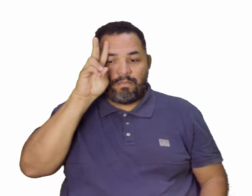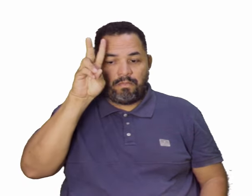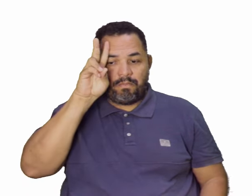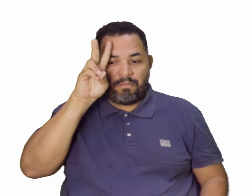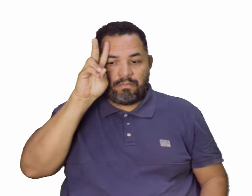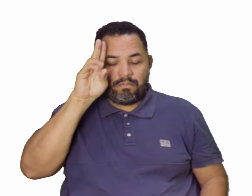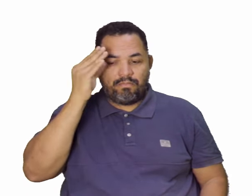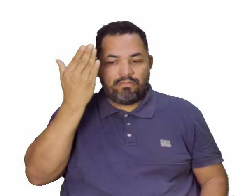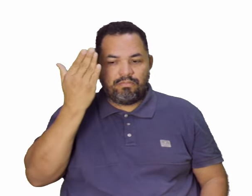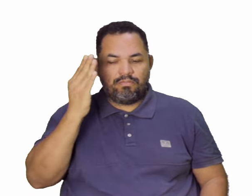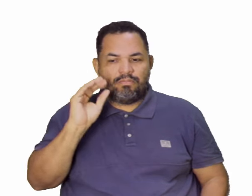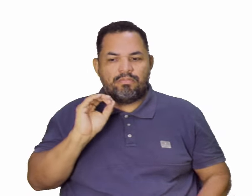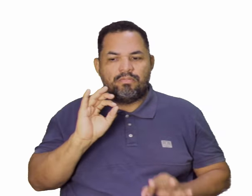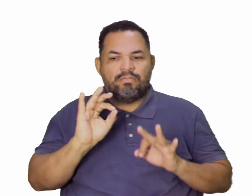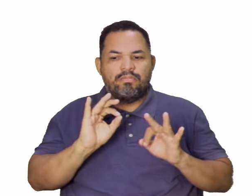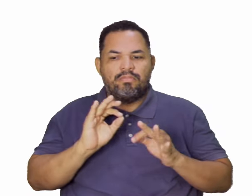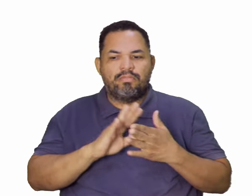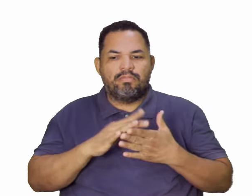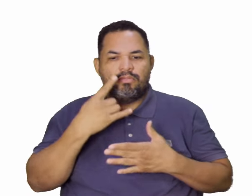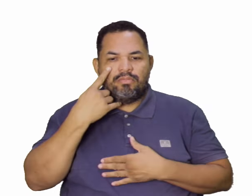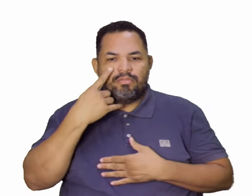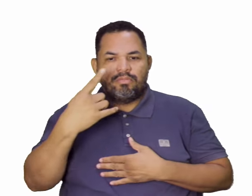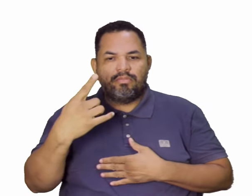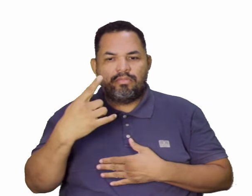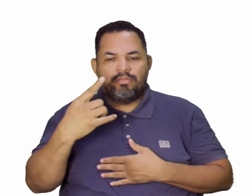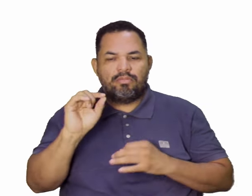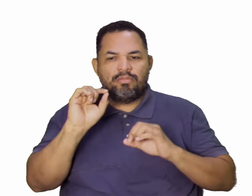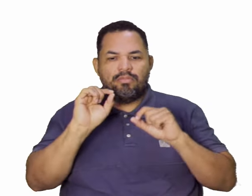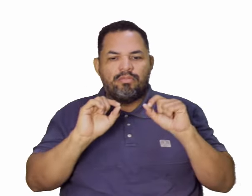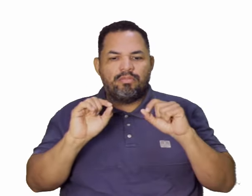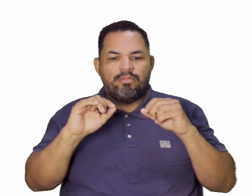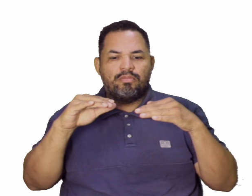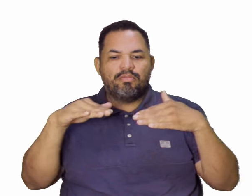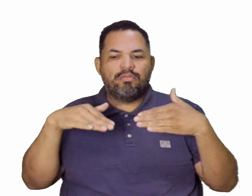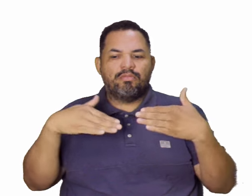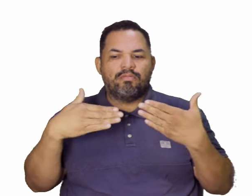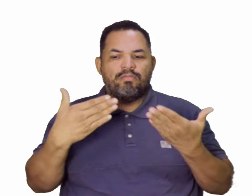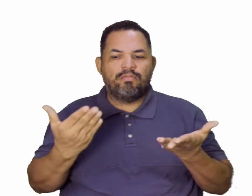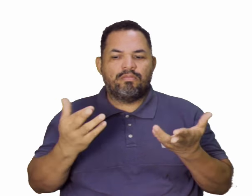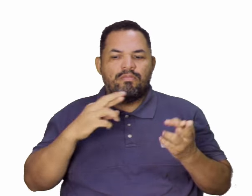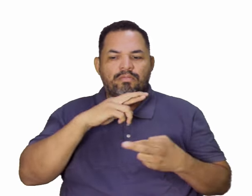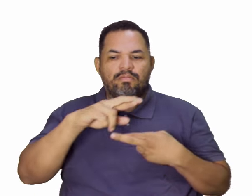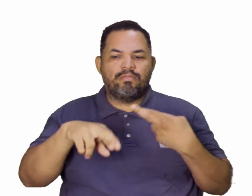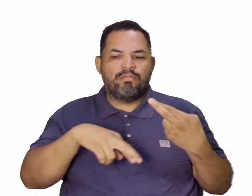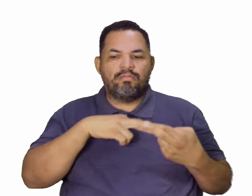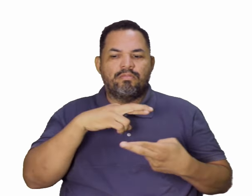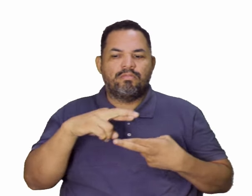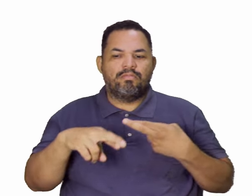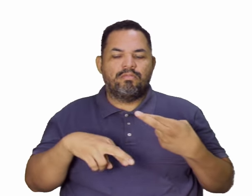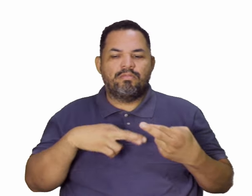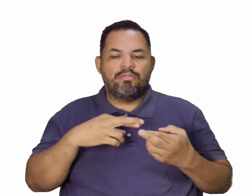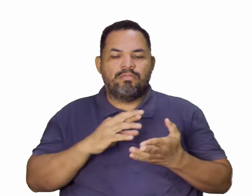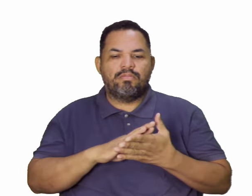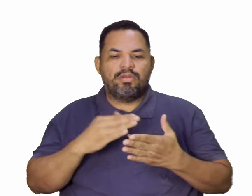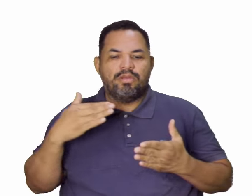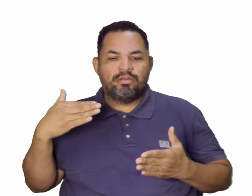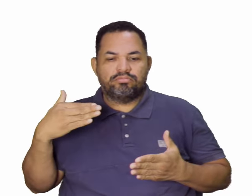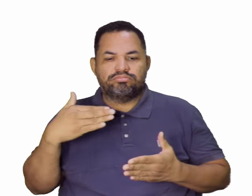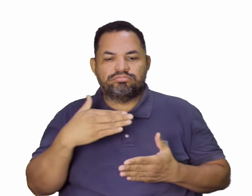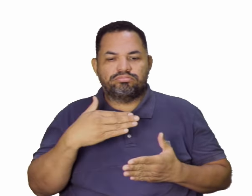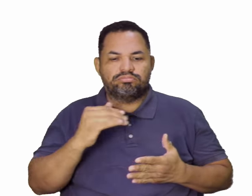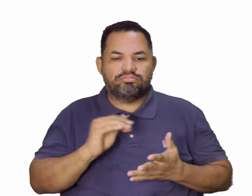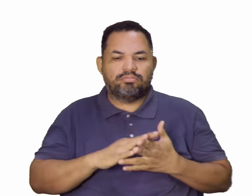que só observaremos isso quando a reação for direta